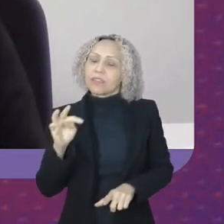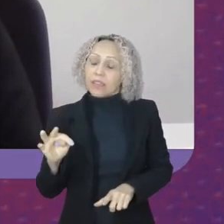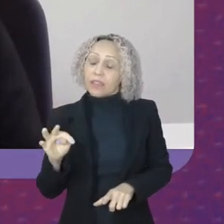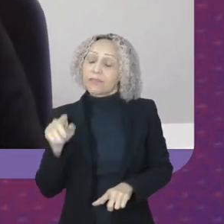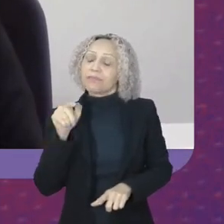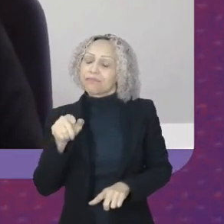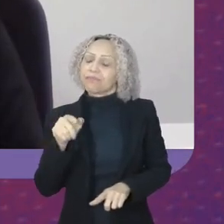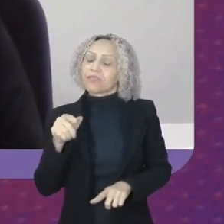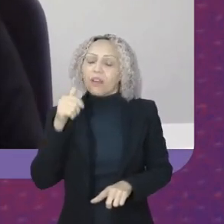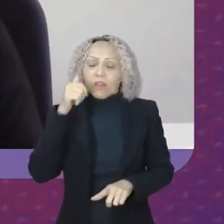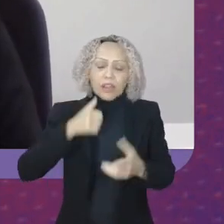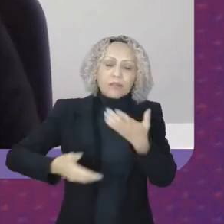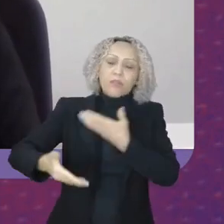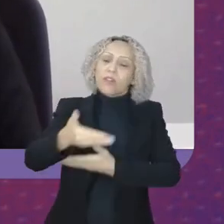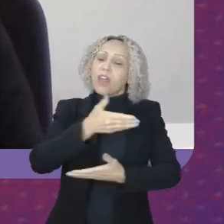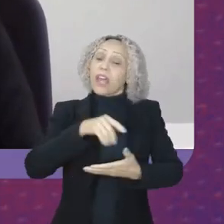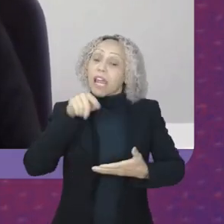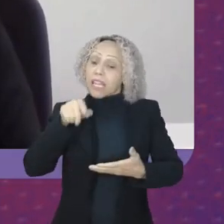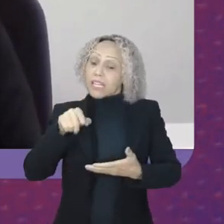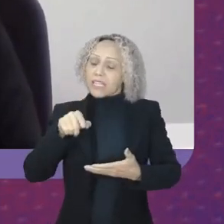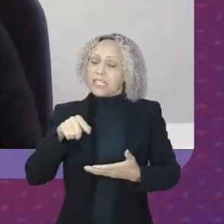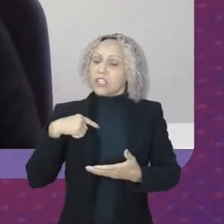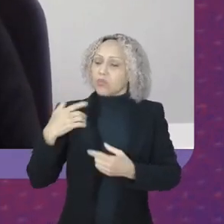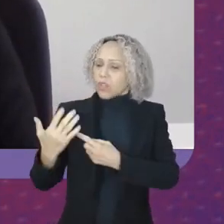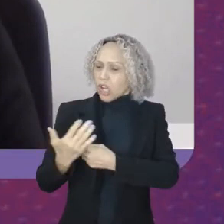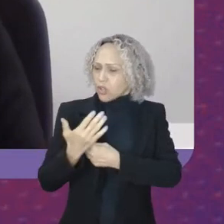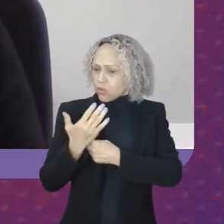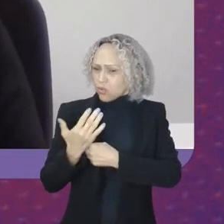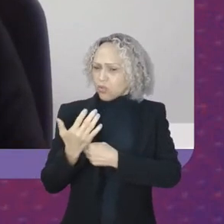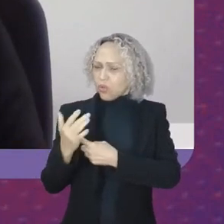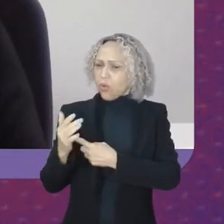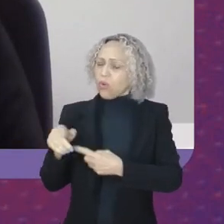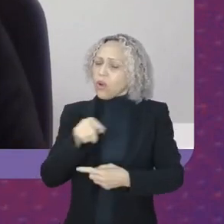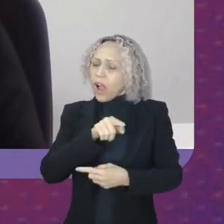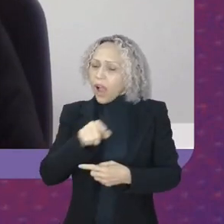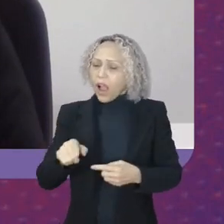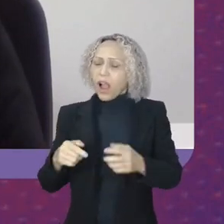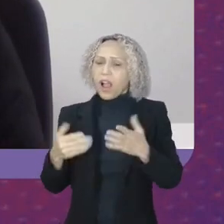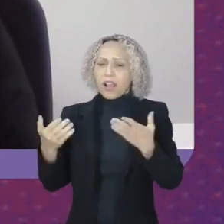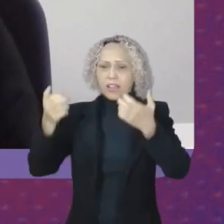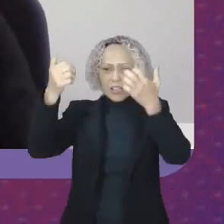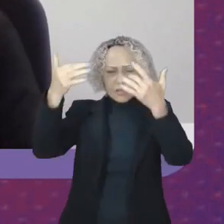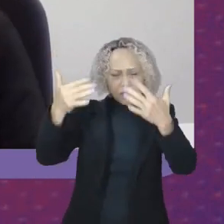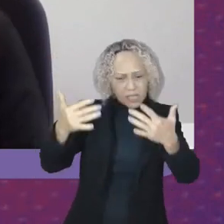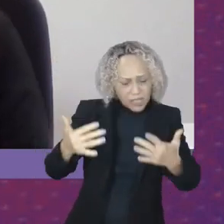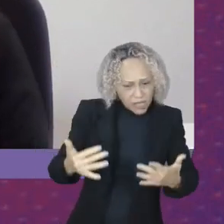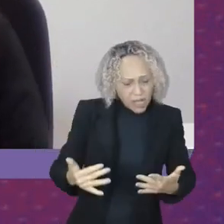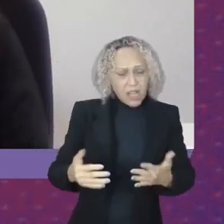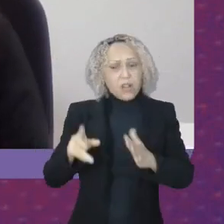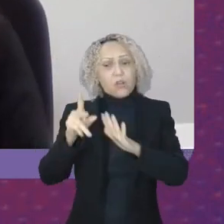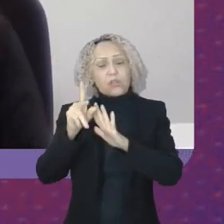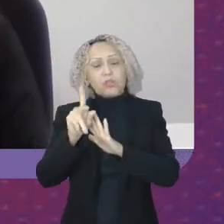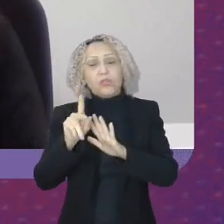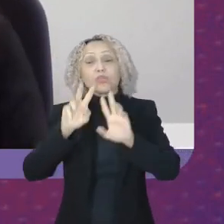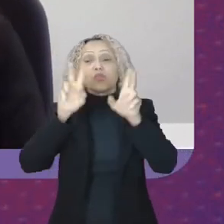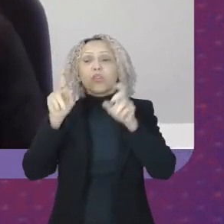conhecer a nossa maior conquista nesse governo, que é o Ministério das Mulheres.